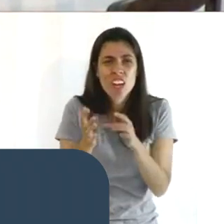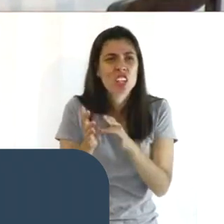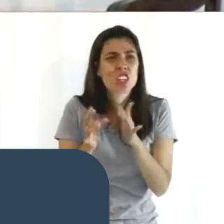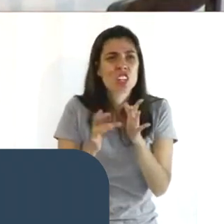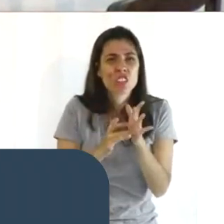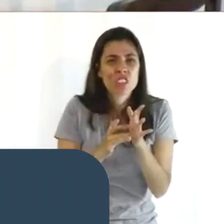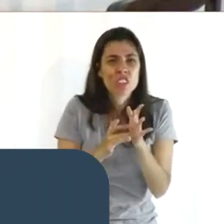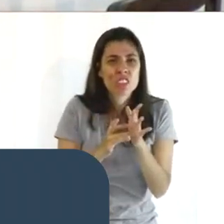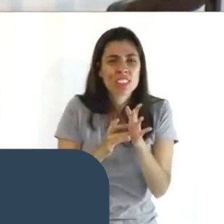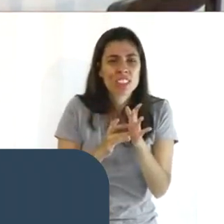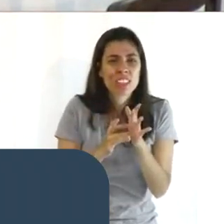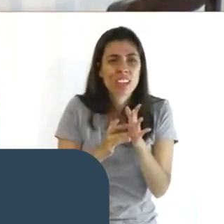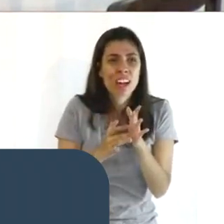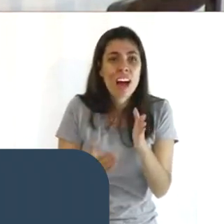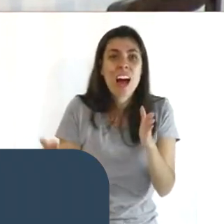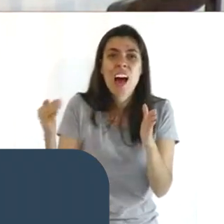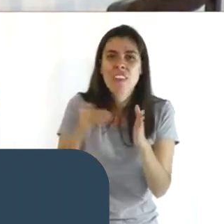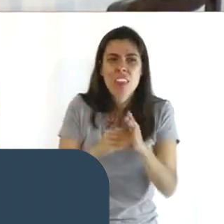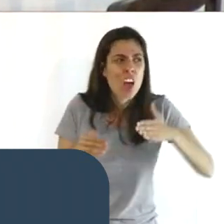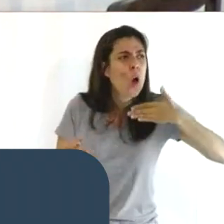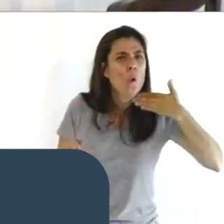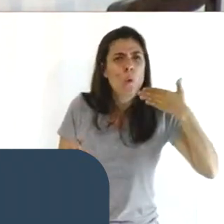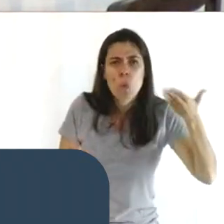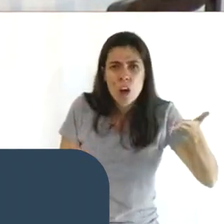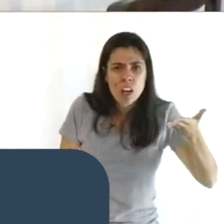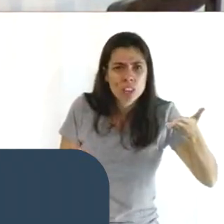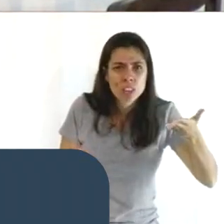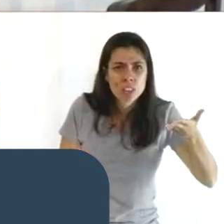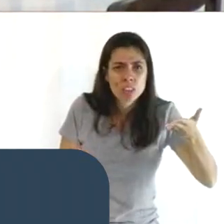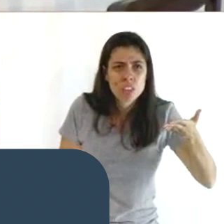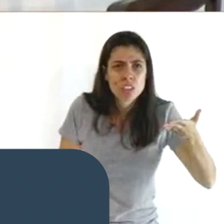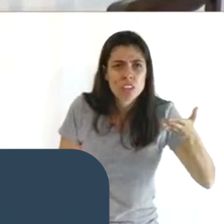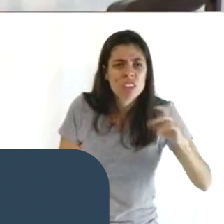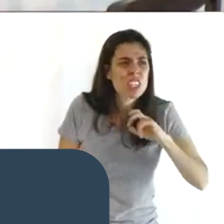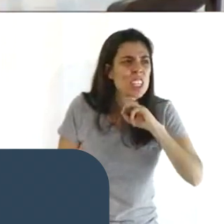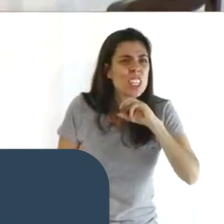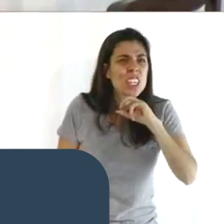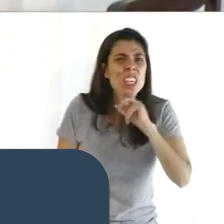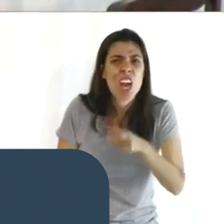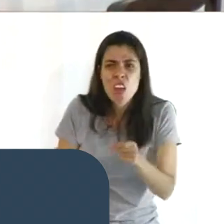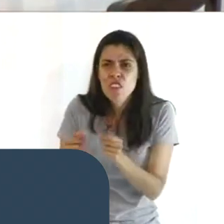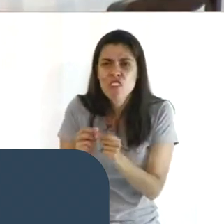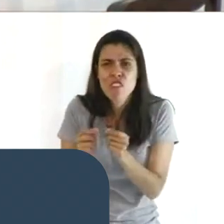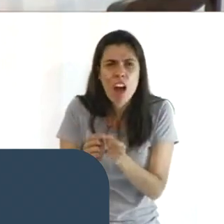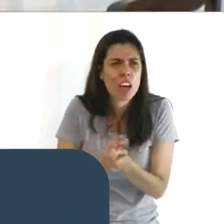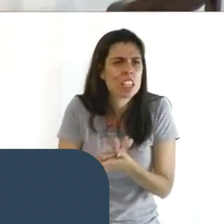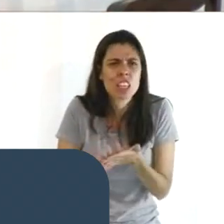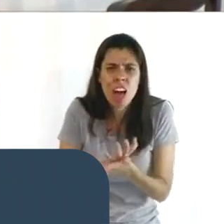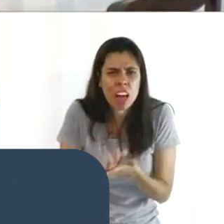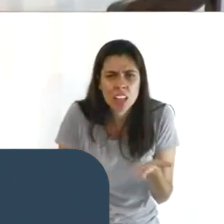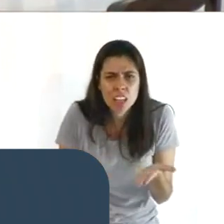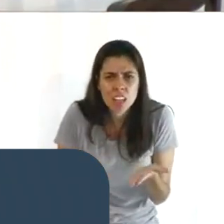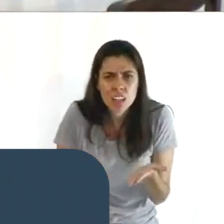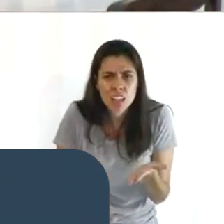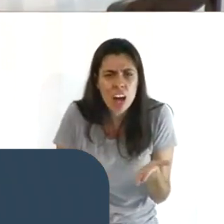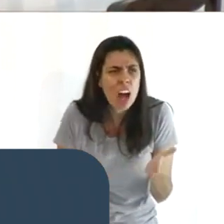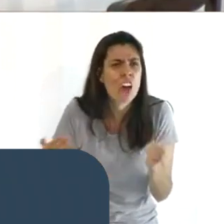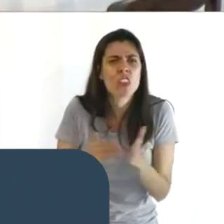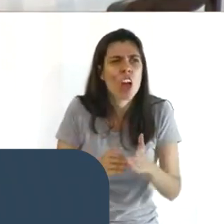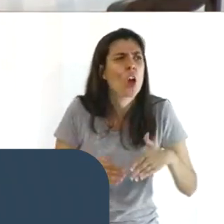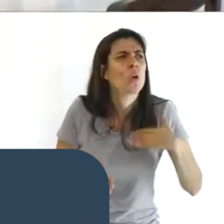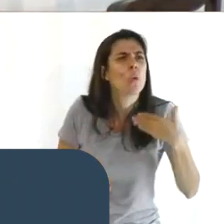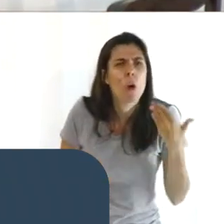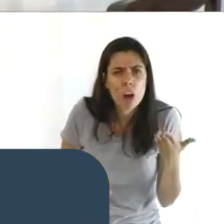para João na ilha de Patmos, na abertura dos selos, então nós vemos ali um até quando. Todos nós certamente